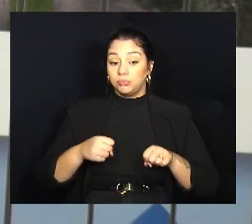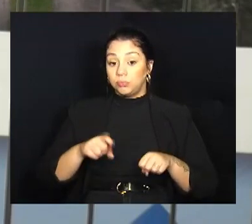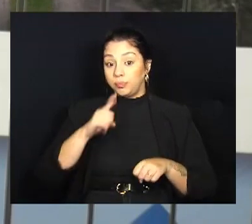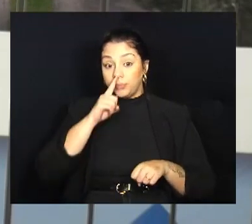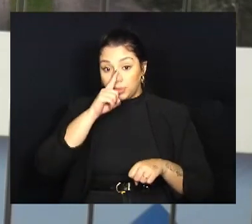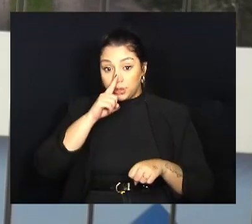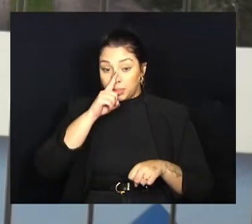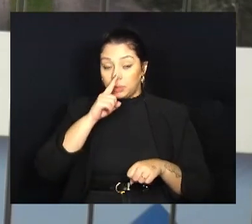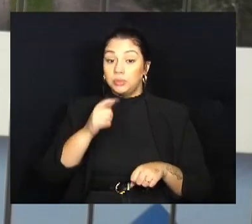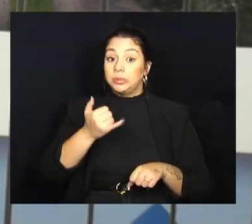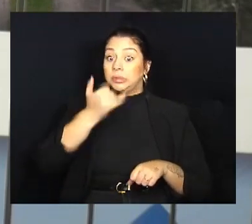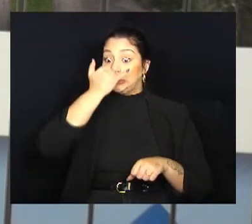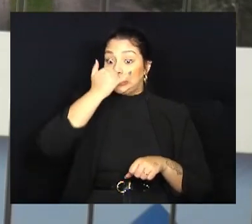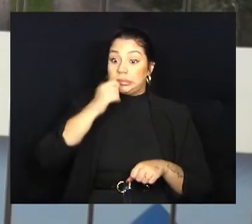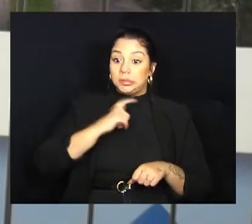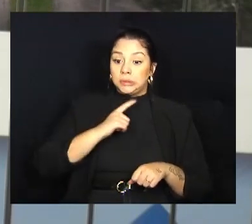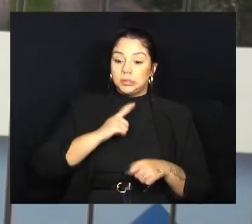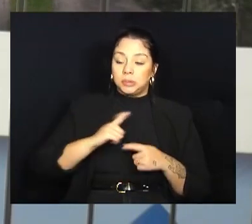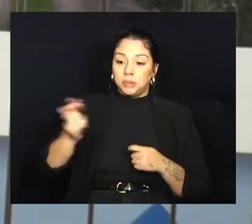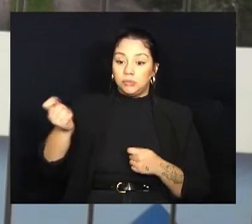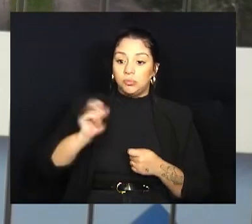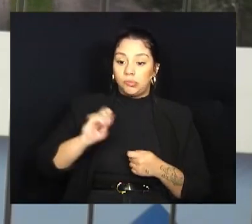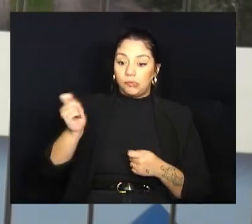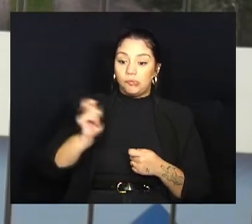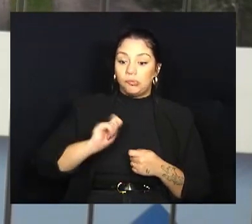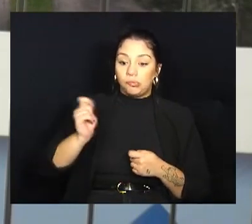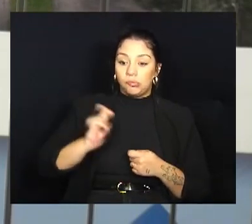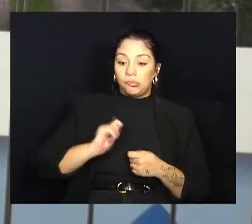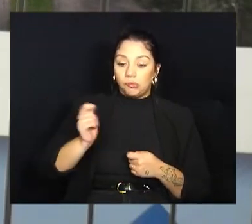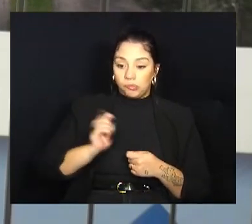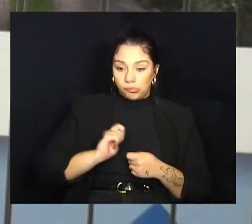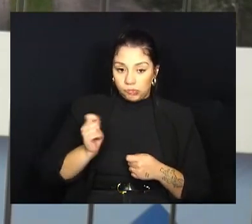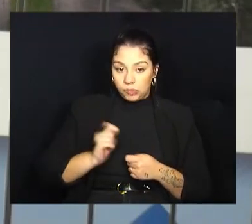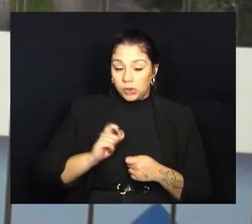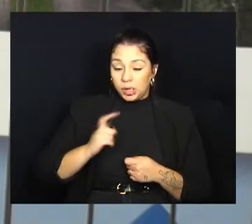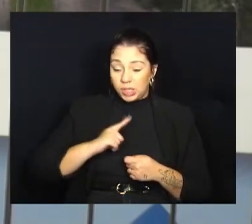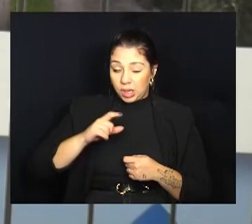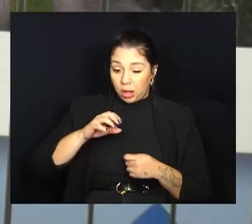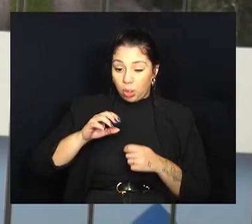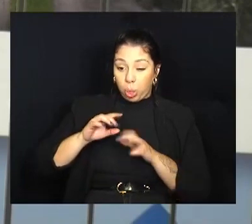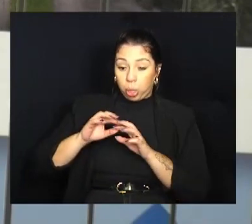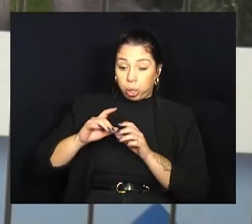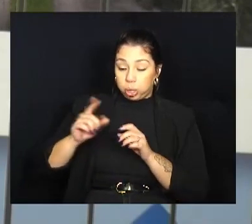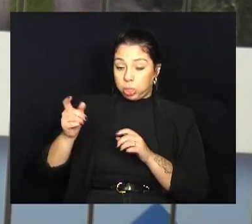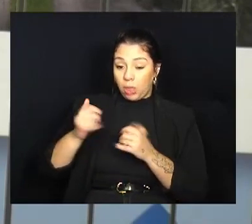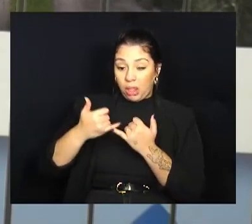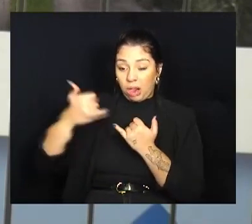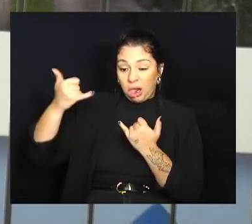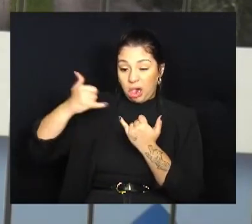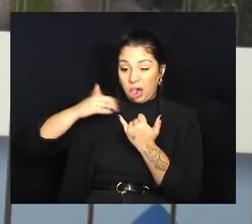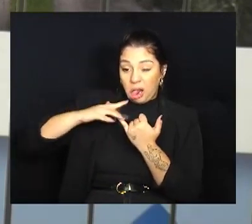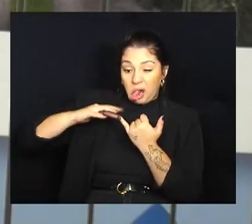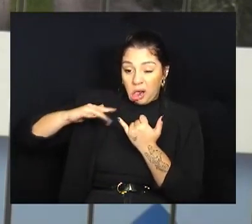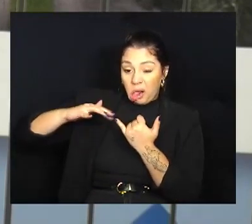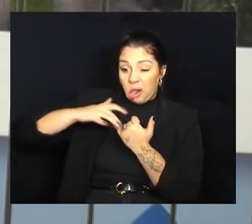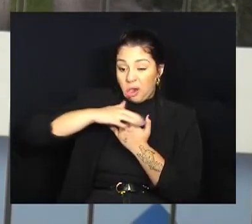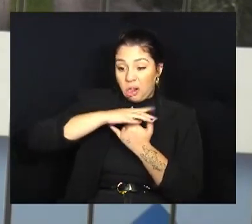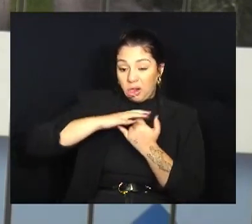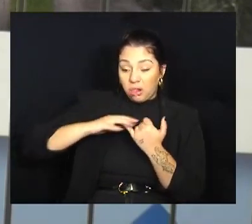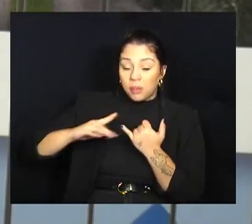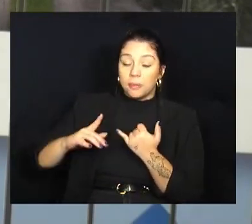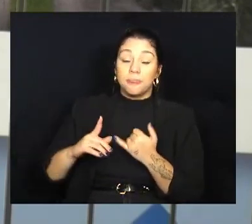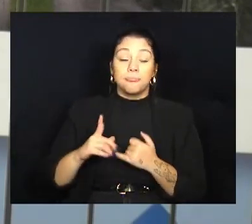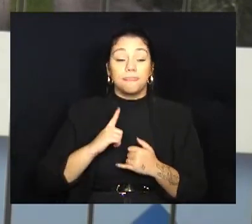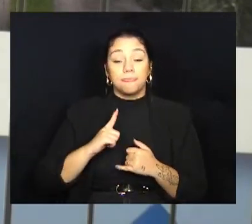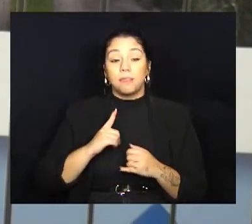sinistros envolvendo linhas com produto. Então vai ser, além de panfletos e tudo entregue, nós teremos também